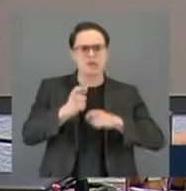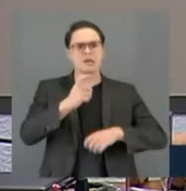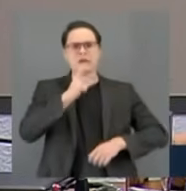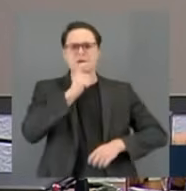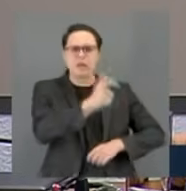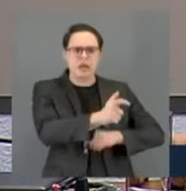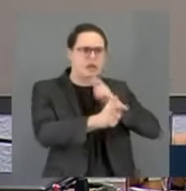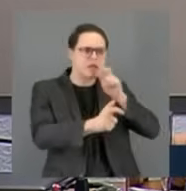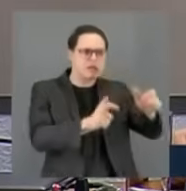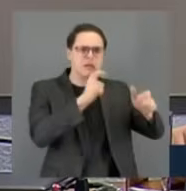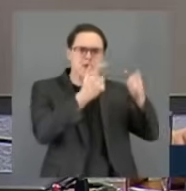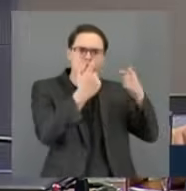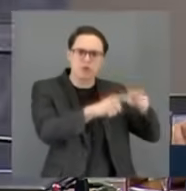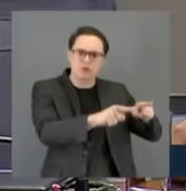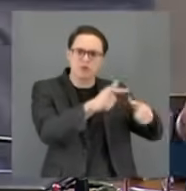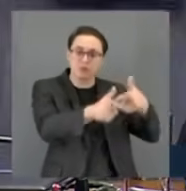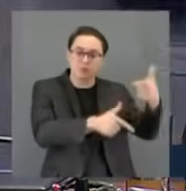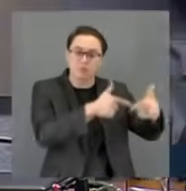que ela esqueceu de dizer,